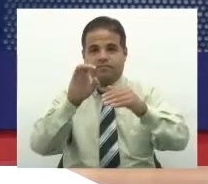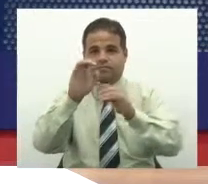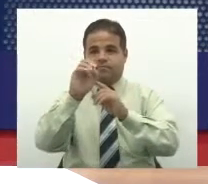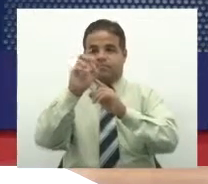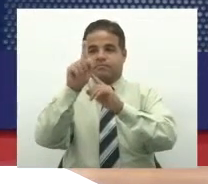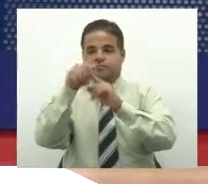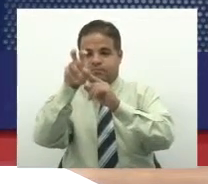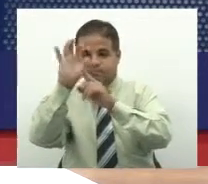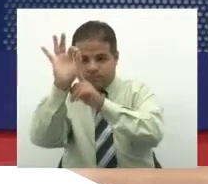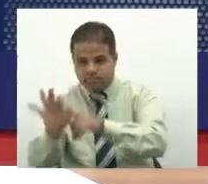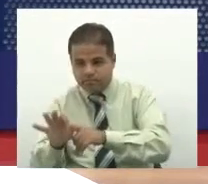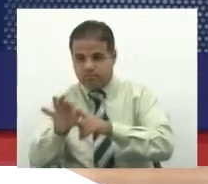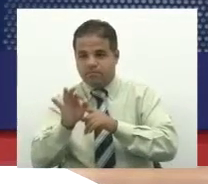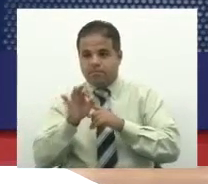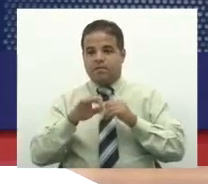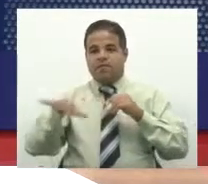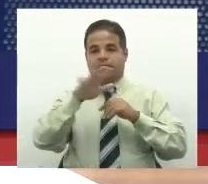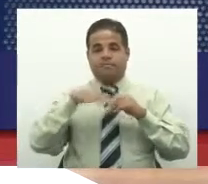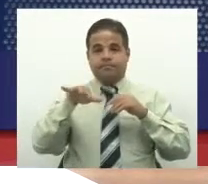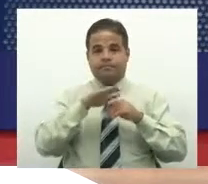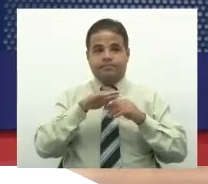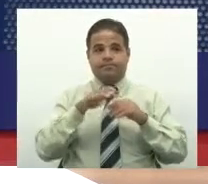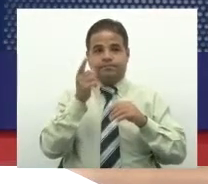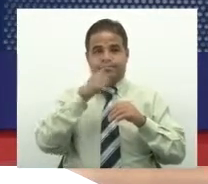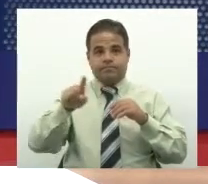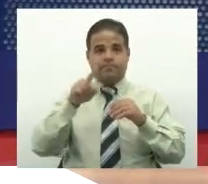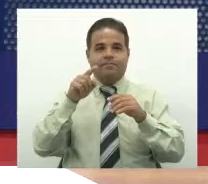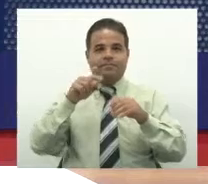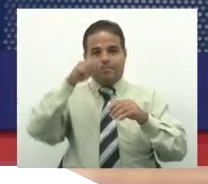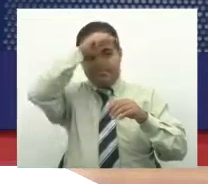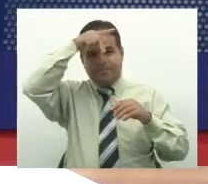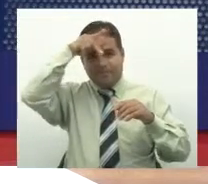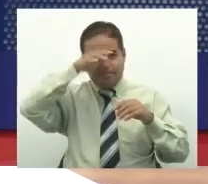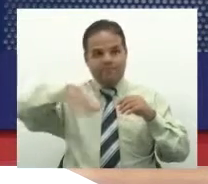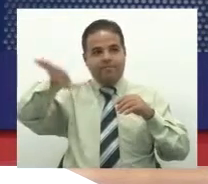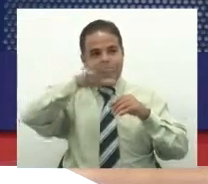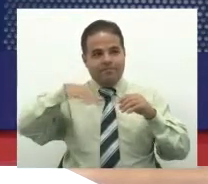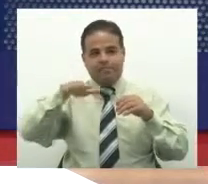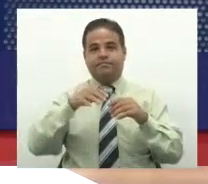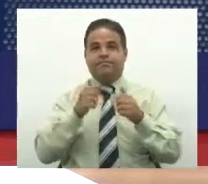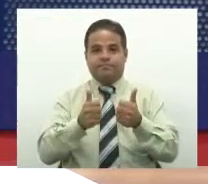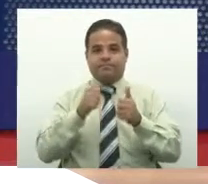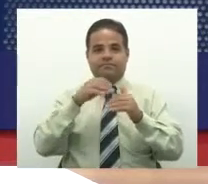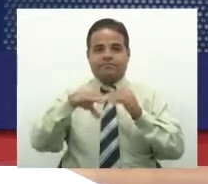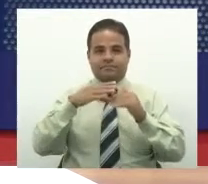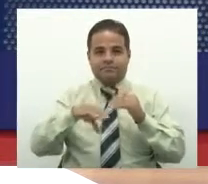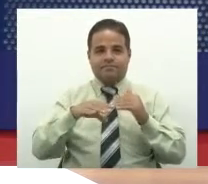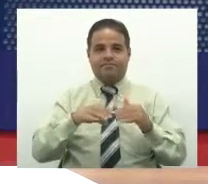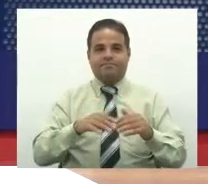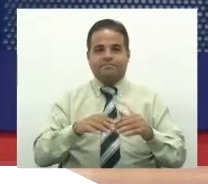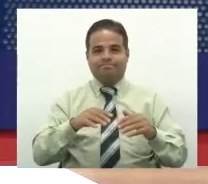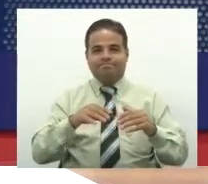da Prefeitura. Ou seja, a Secretaria de Comunicação gasta menos de 0,5% do orçamento da Prefeitura.